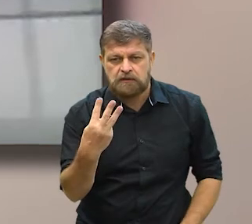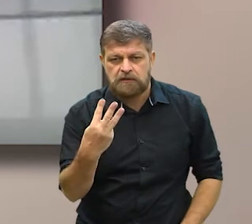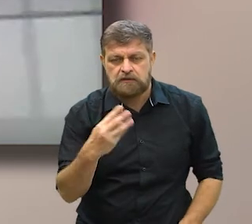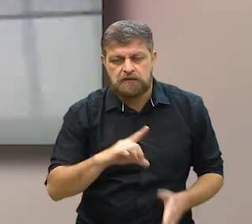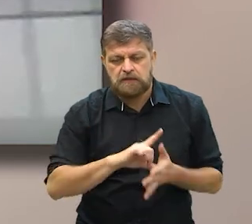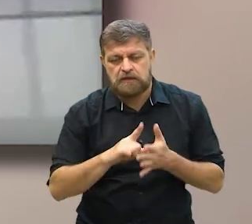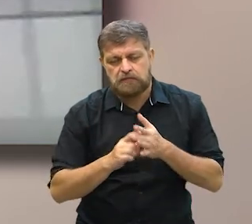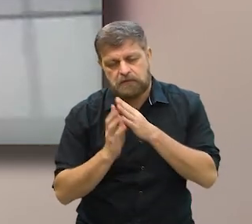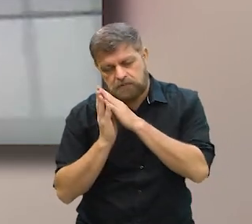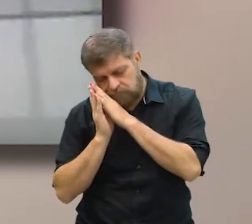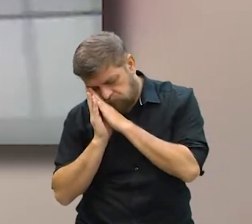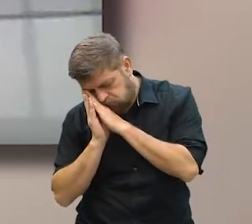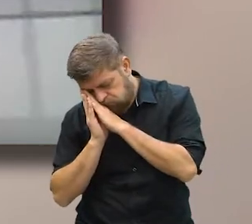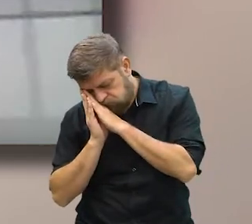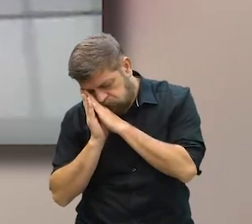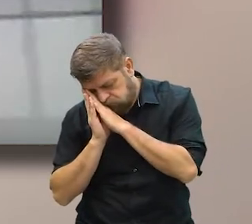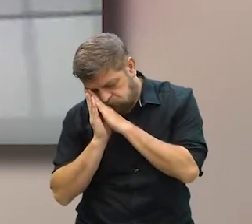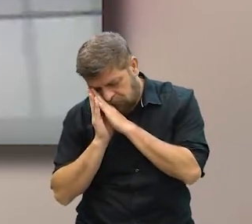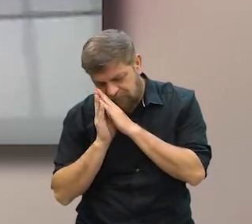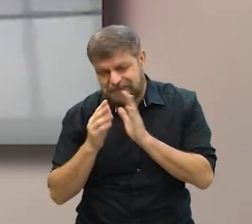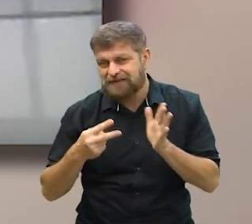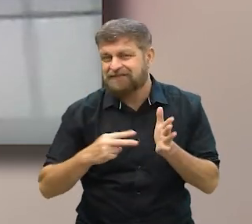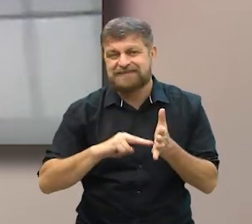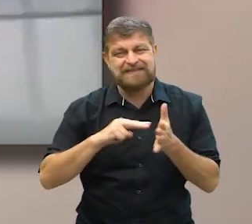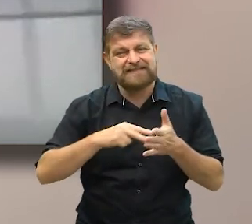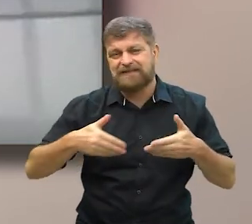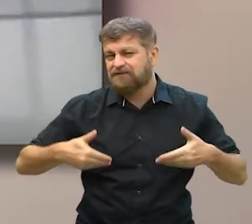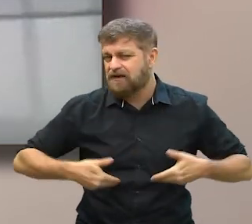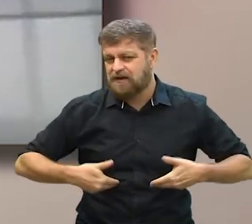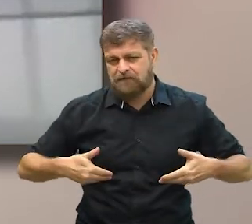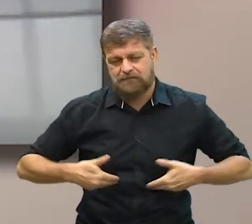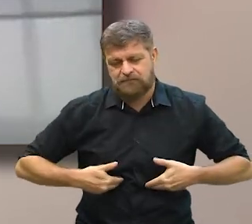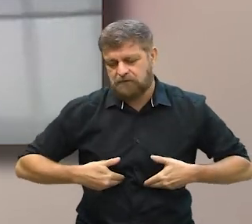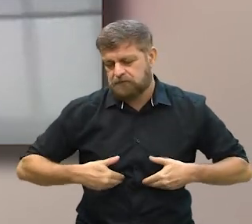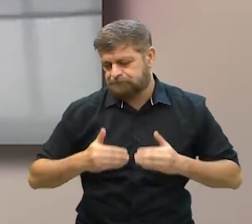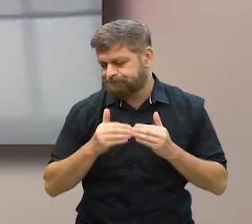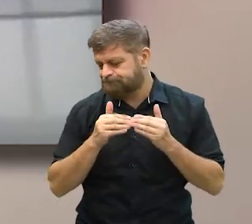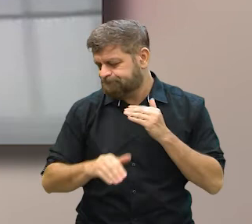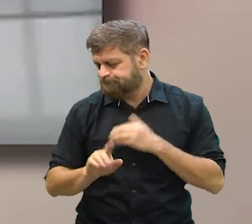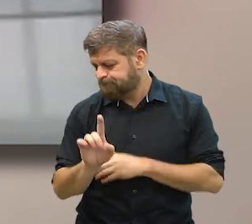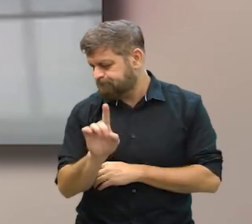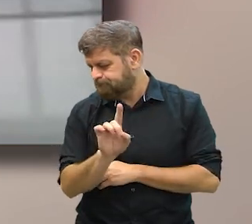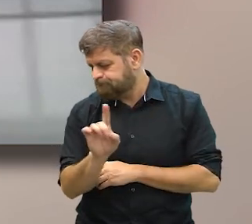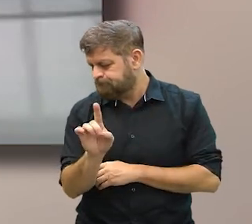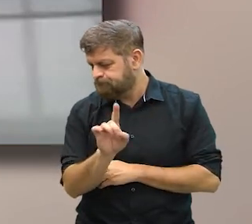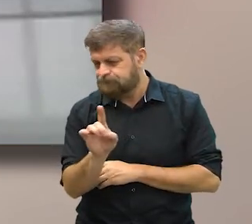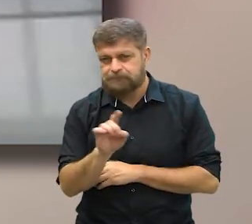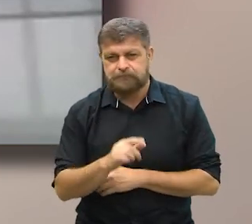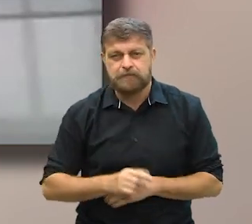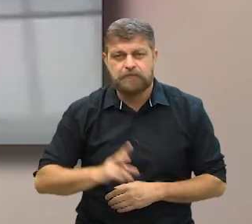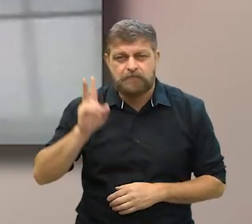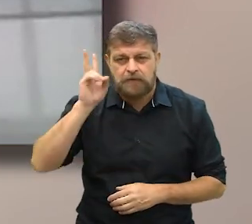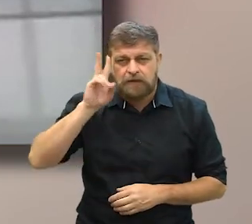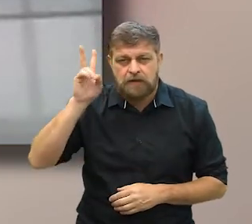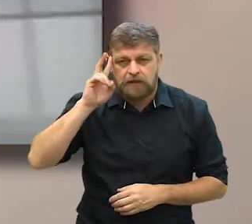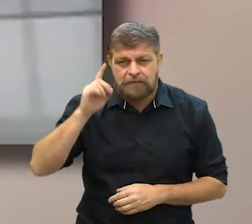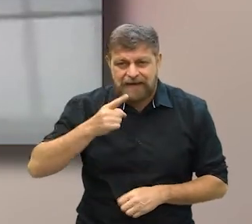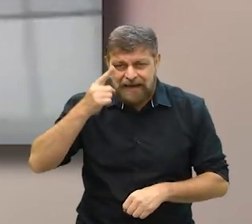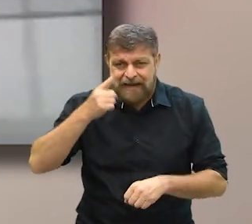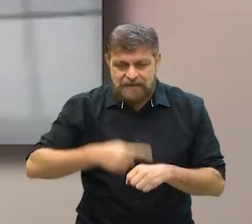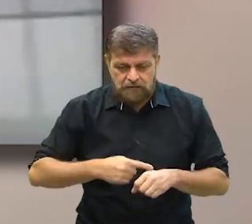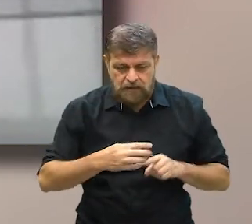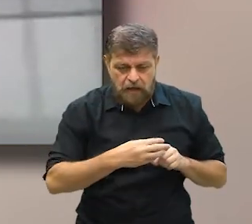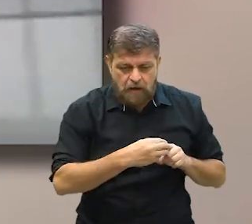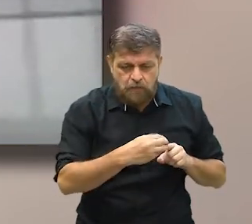bebê suga três sugadinhas e dorme de novo. Quer dizer, não era fome,